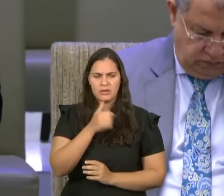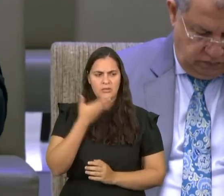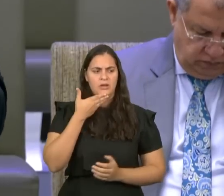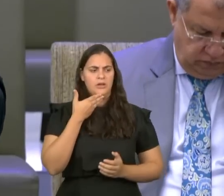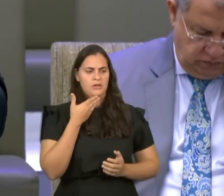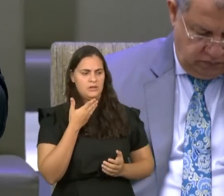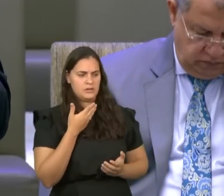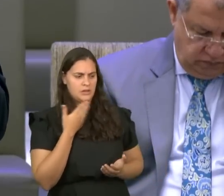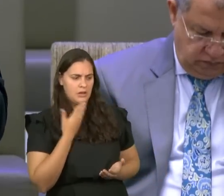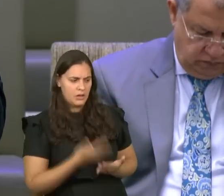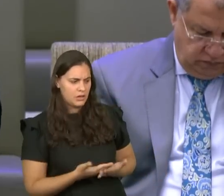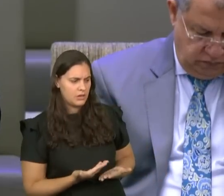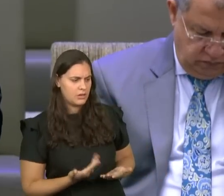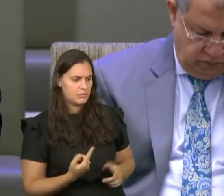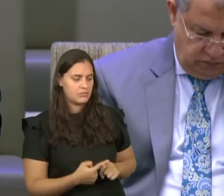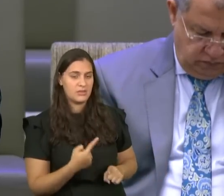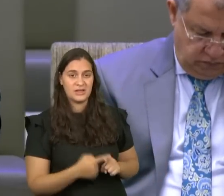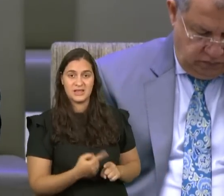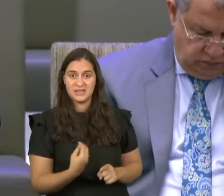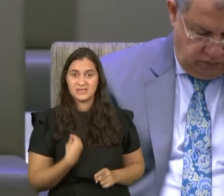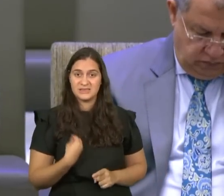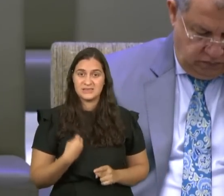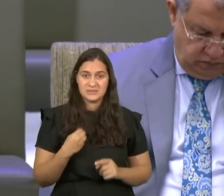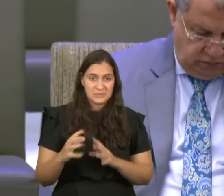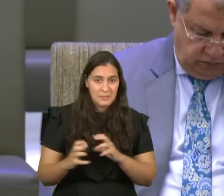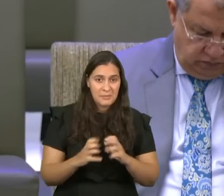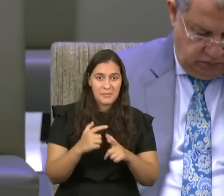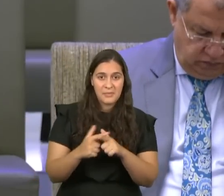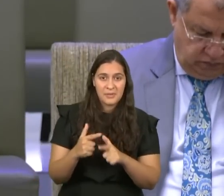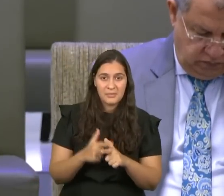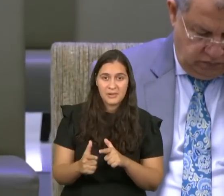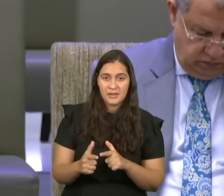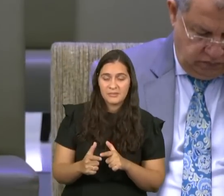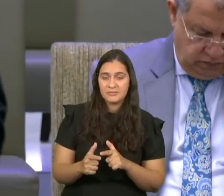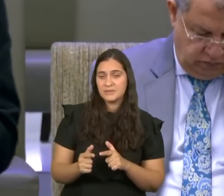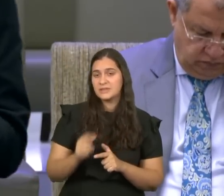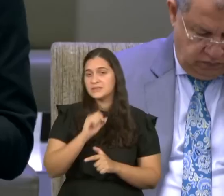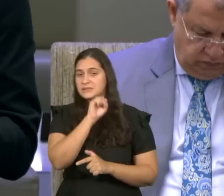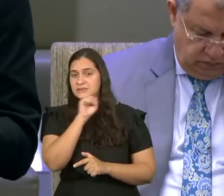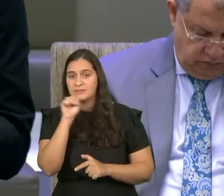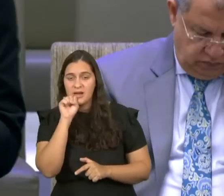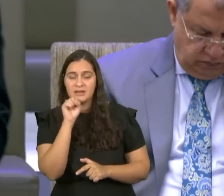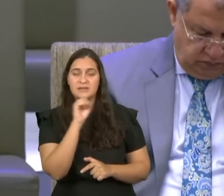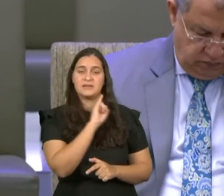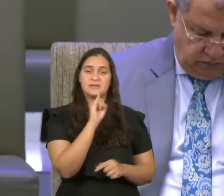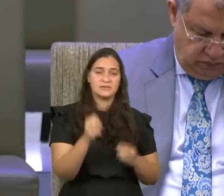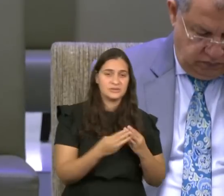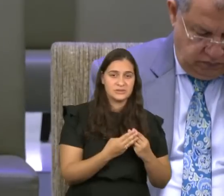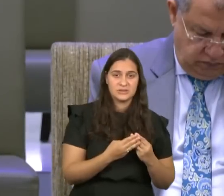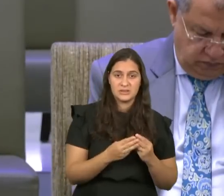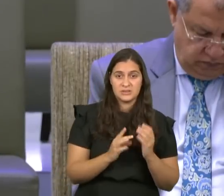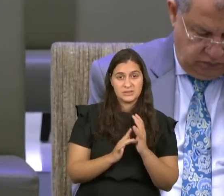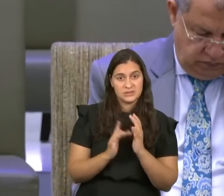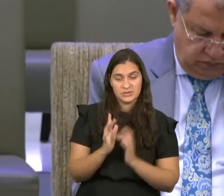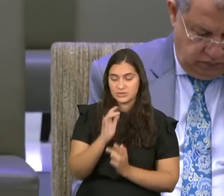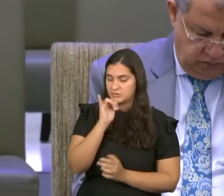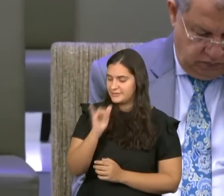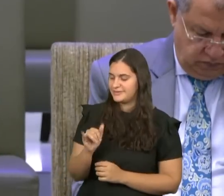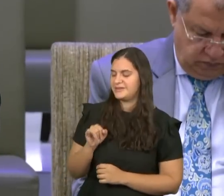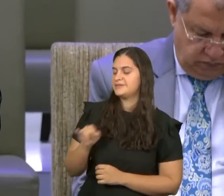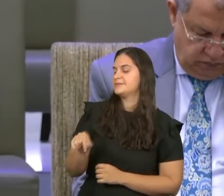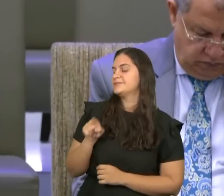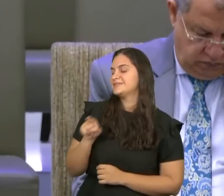entre os judeus e os samaritanos e Jesus respondeu se ao menos você soubesse